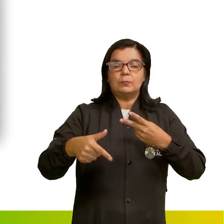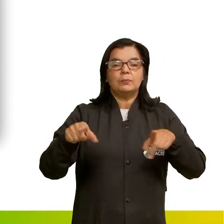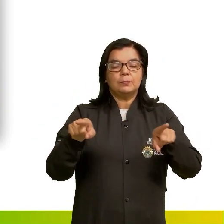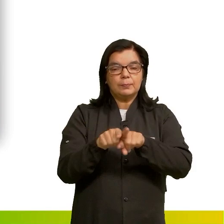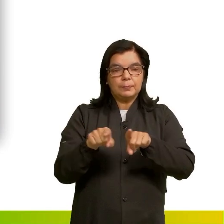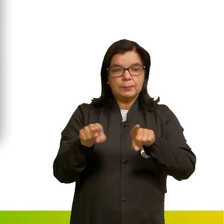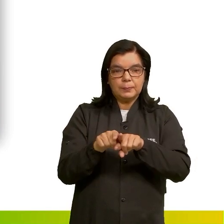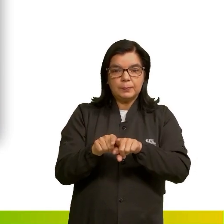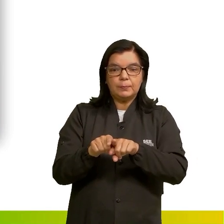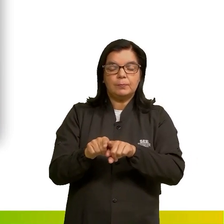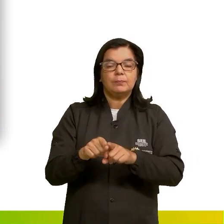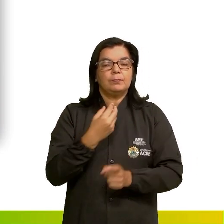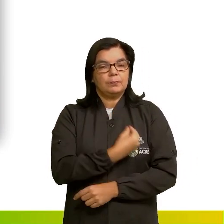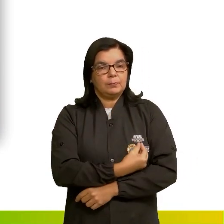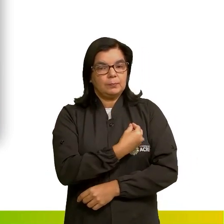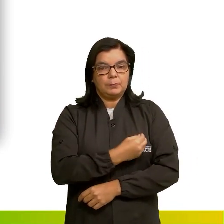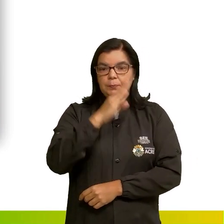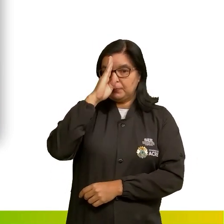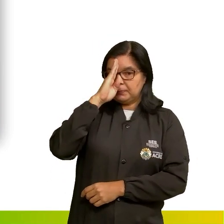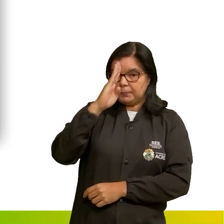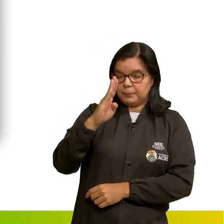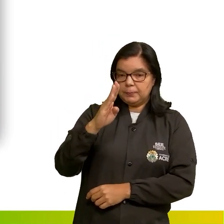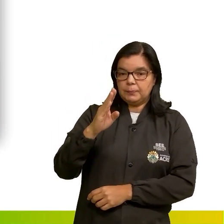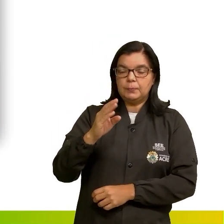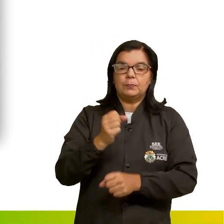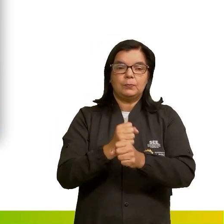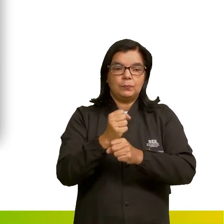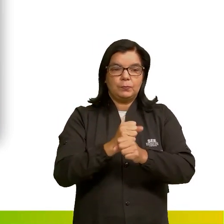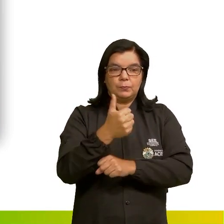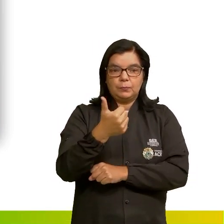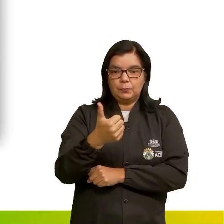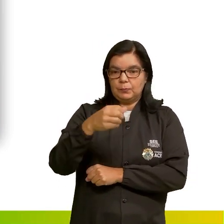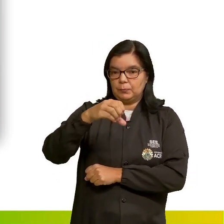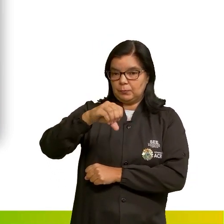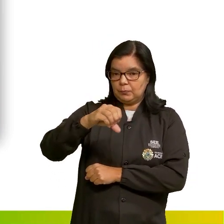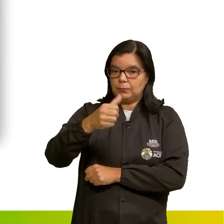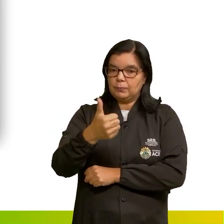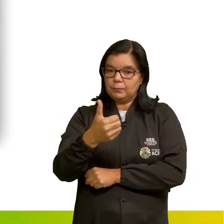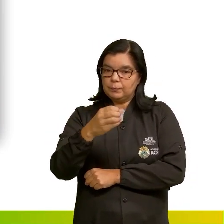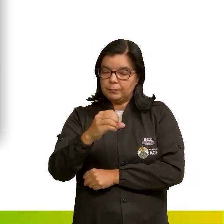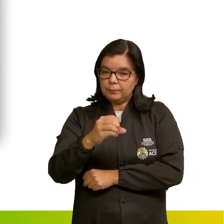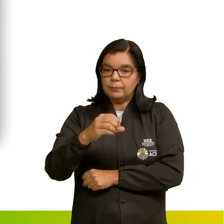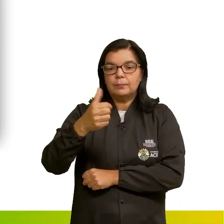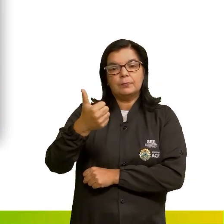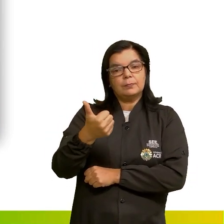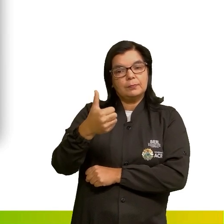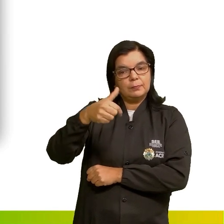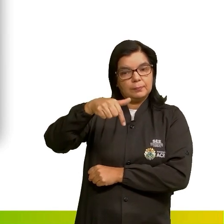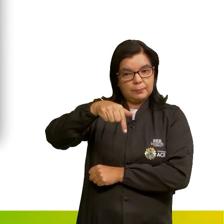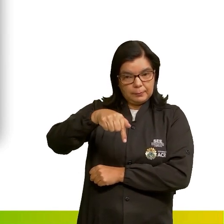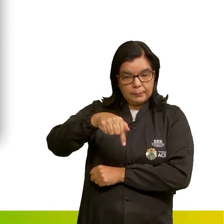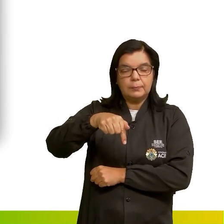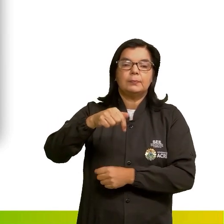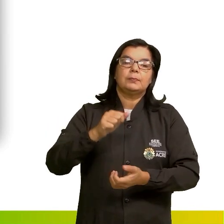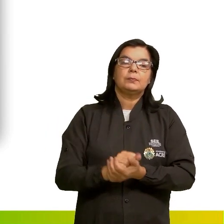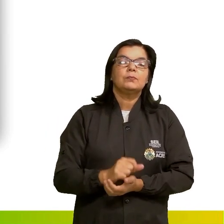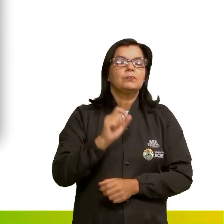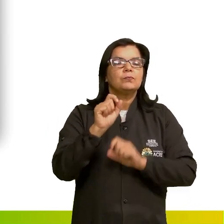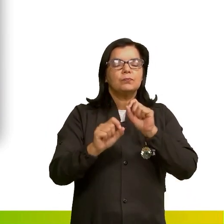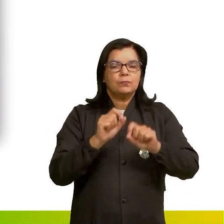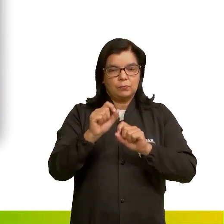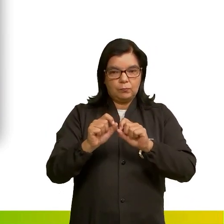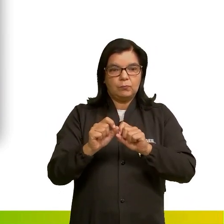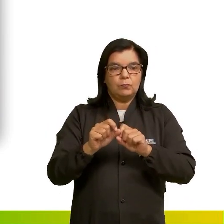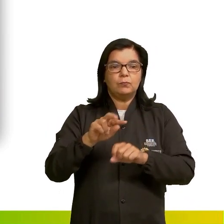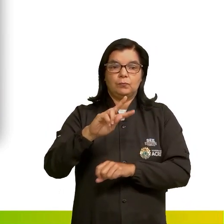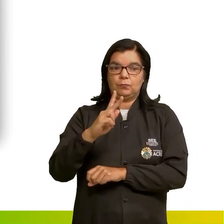também existiu, principalmente nas décadas de 1960 e 70, foi o movimento